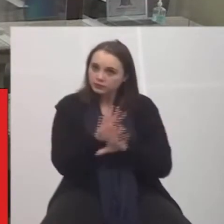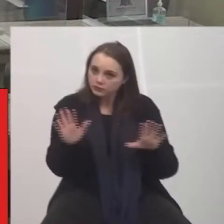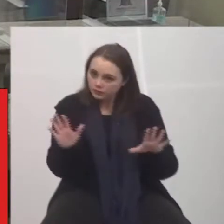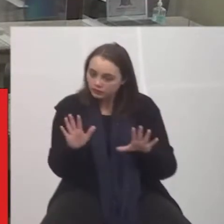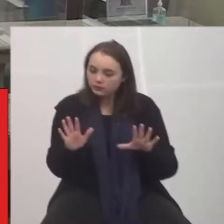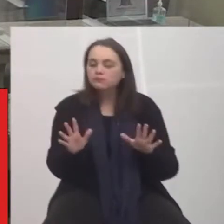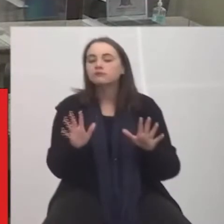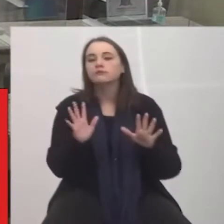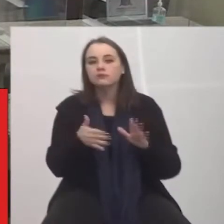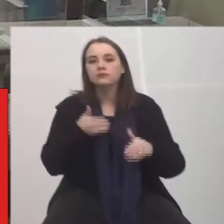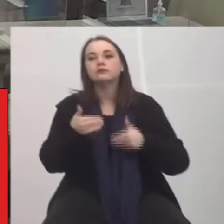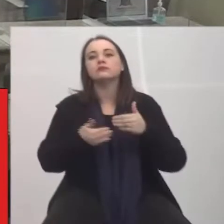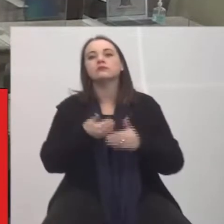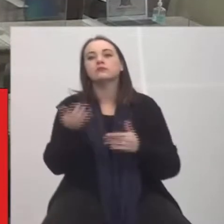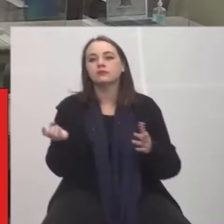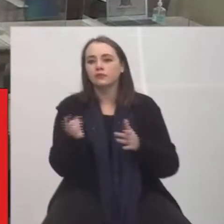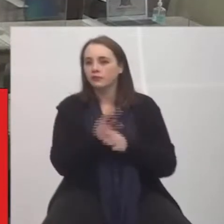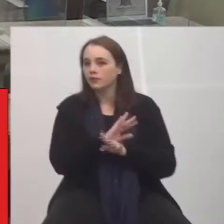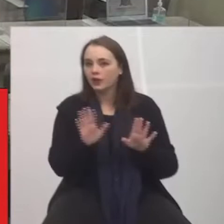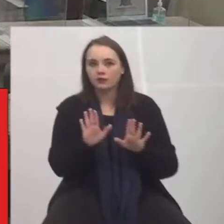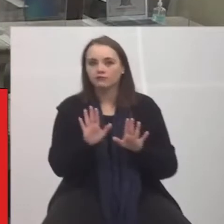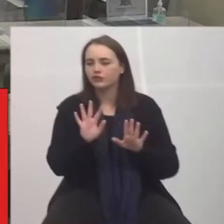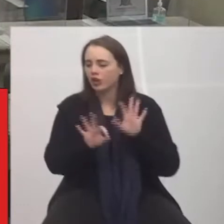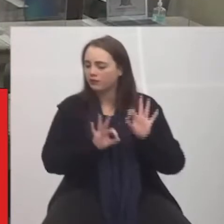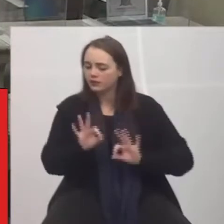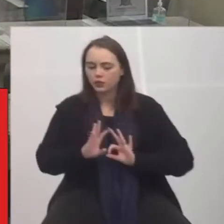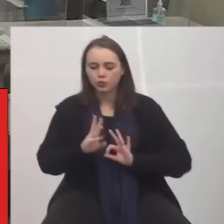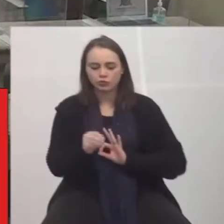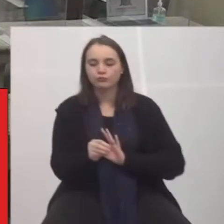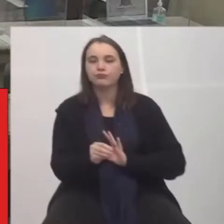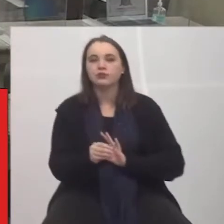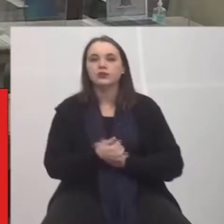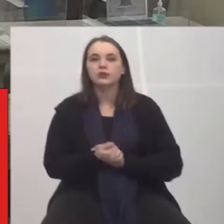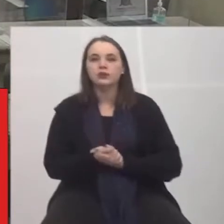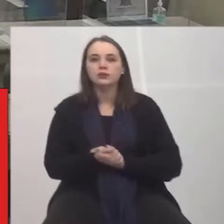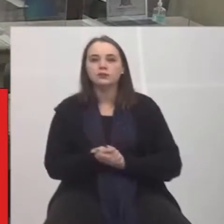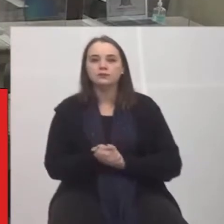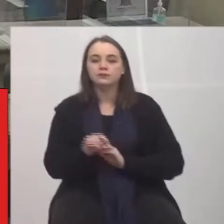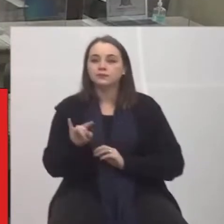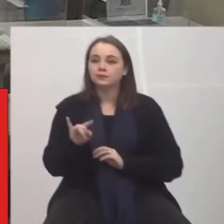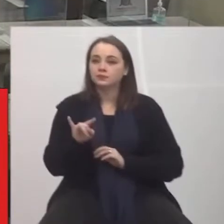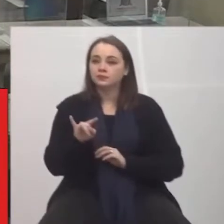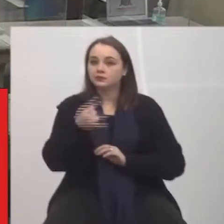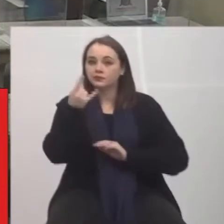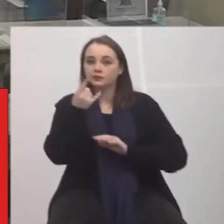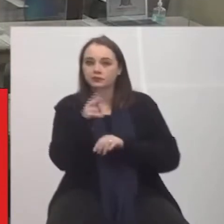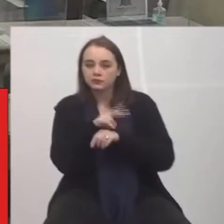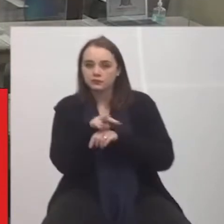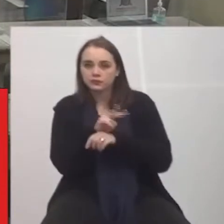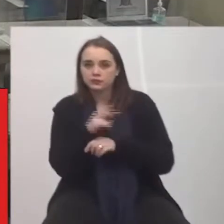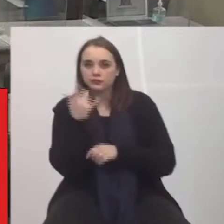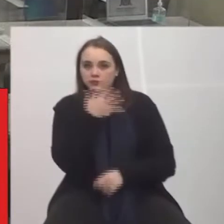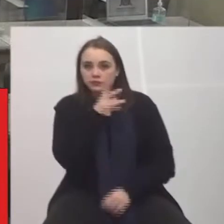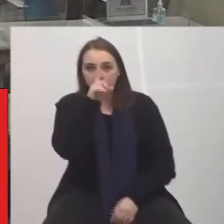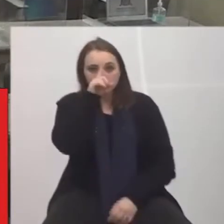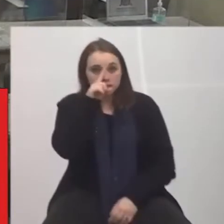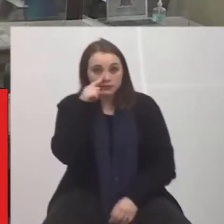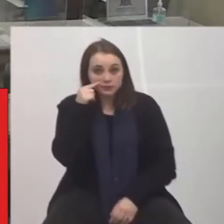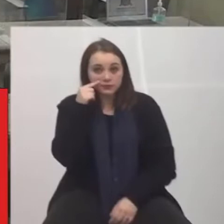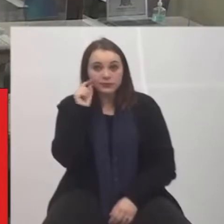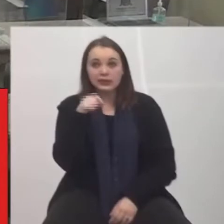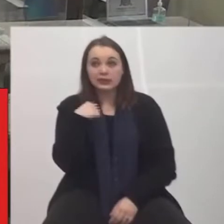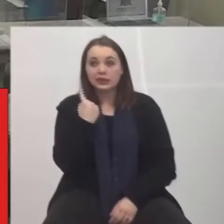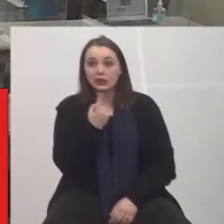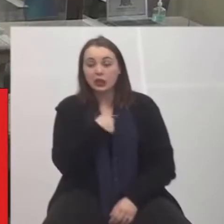e os encaminhamentos previstos para cada uma delas. A última auditoria ali, que está em amarelo, é aquela que ainda